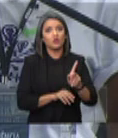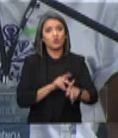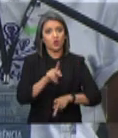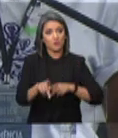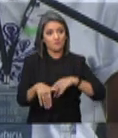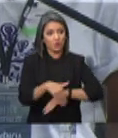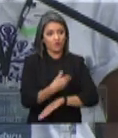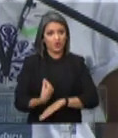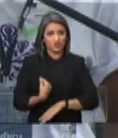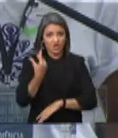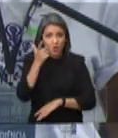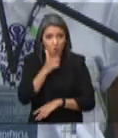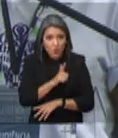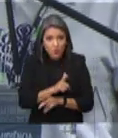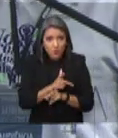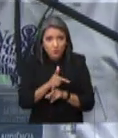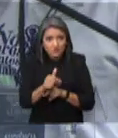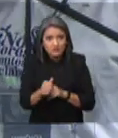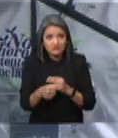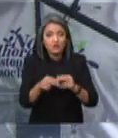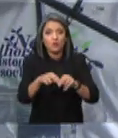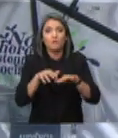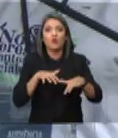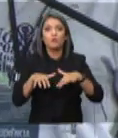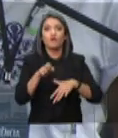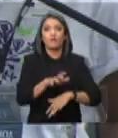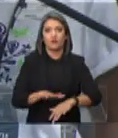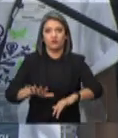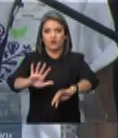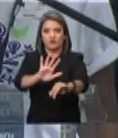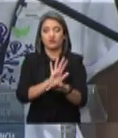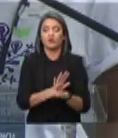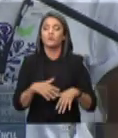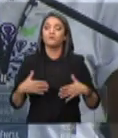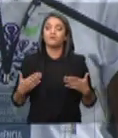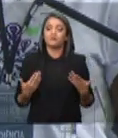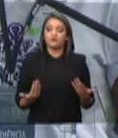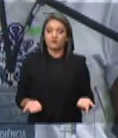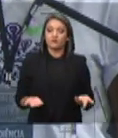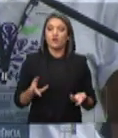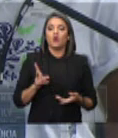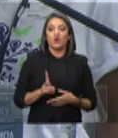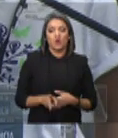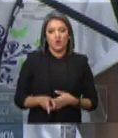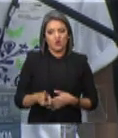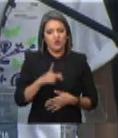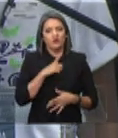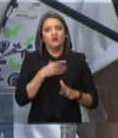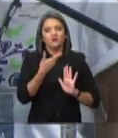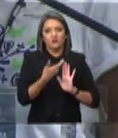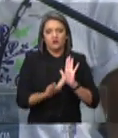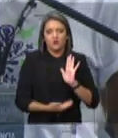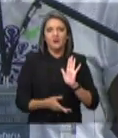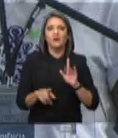e situação de rua organizada através do movimento nacional que segue normatizada